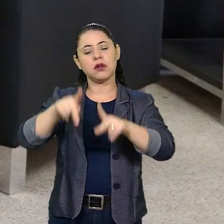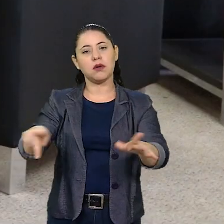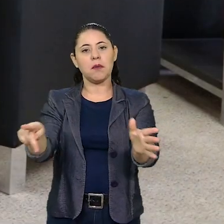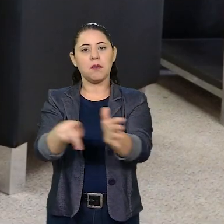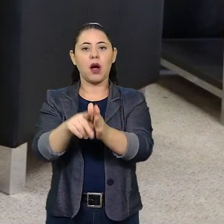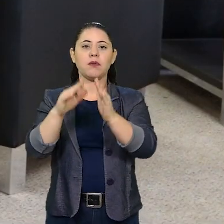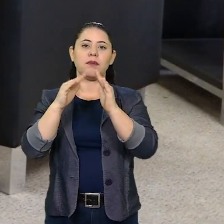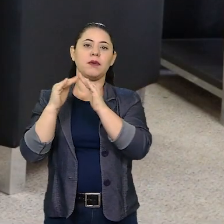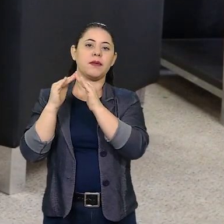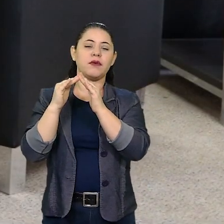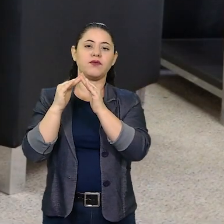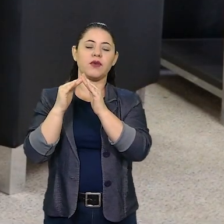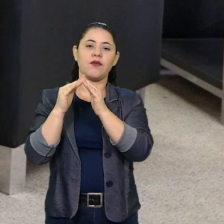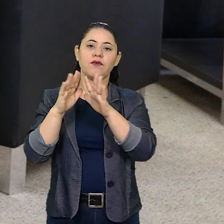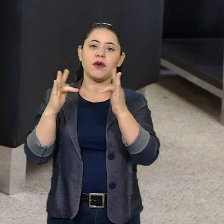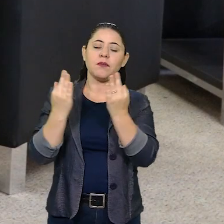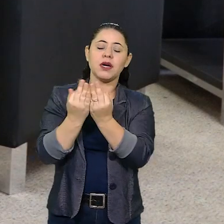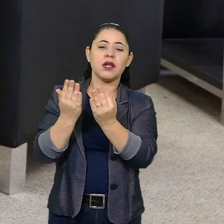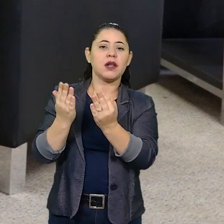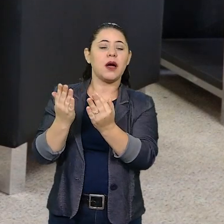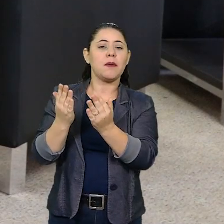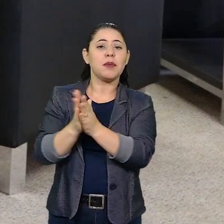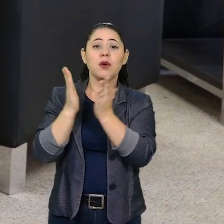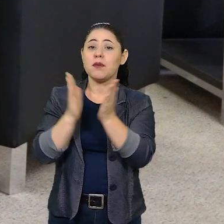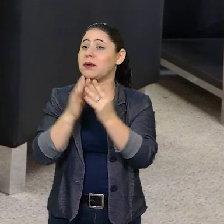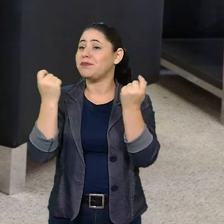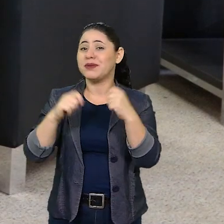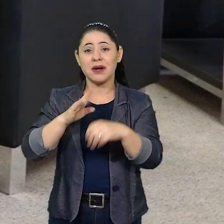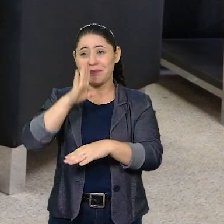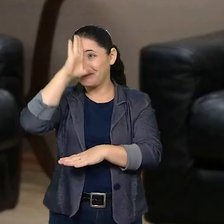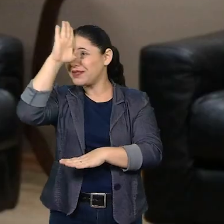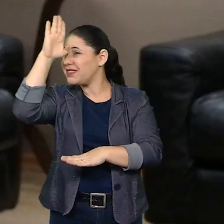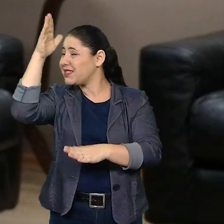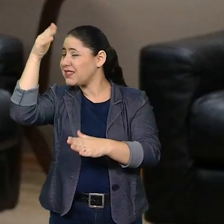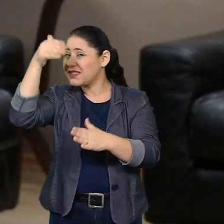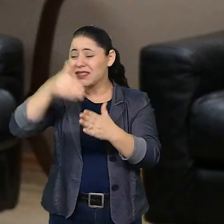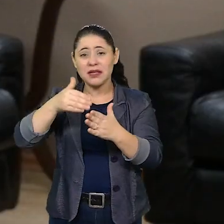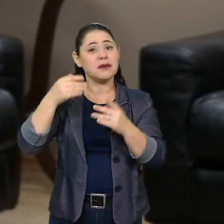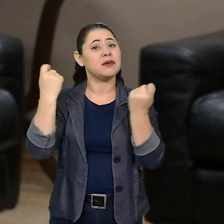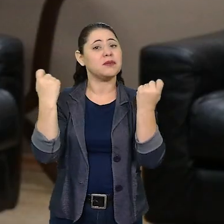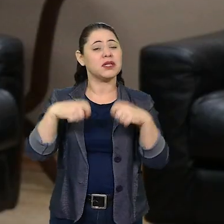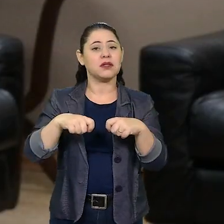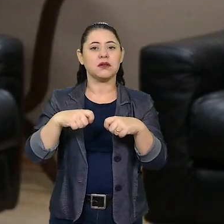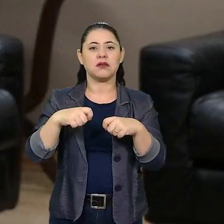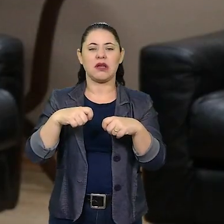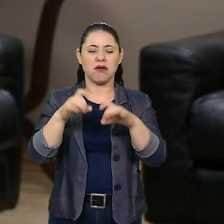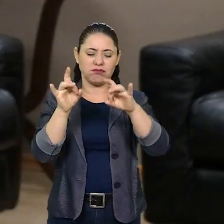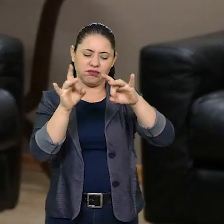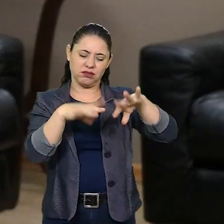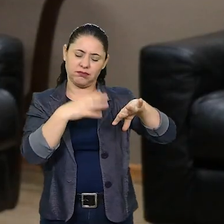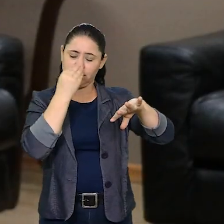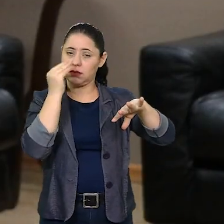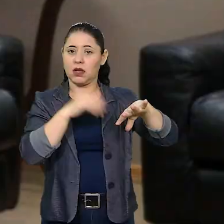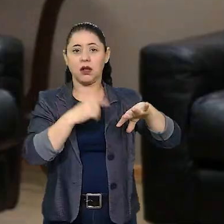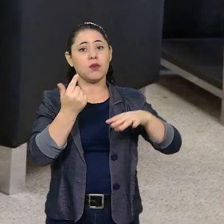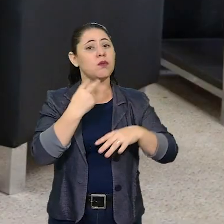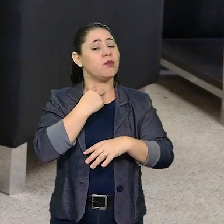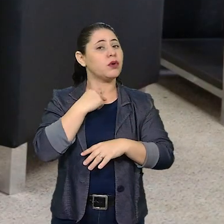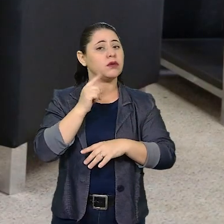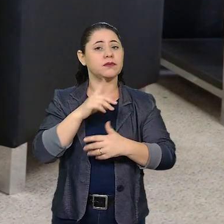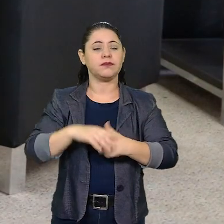projetos habitacionais, enfim, prioridade absoluta. Isso deve existir e não pode ser, né, deixado de lado.